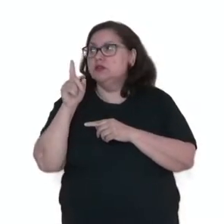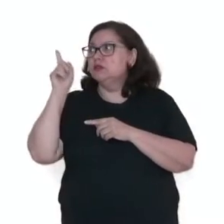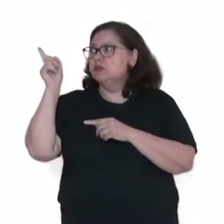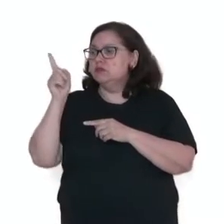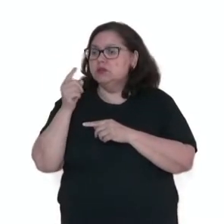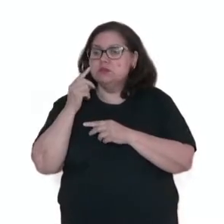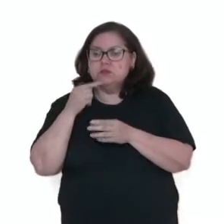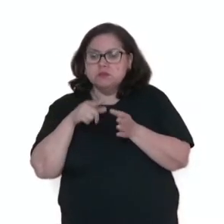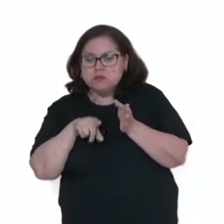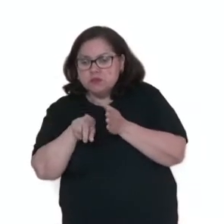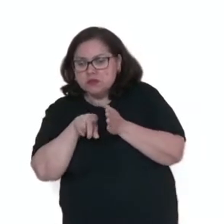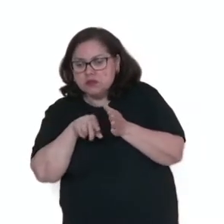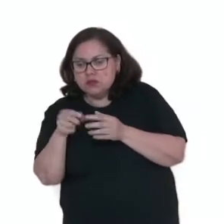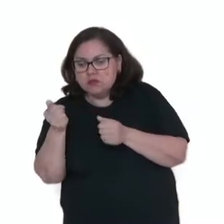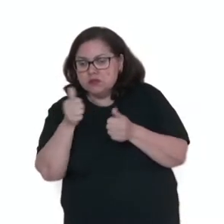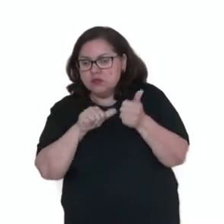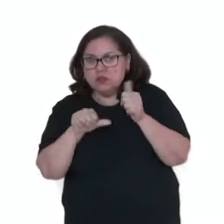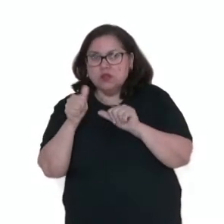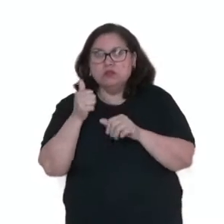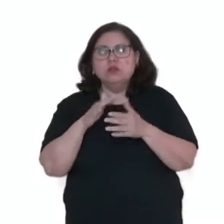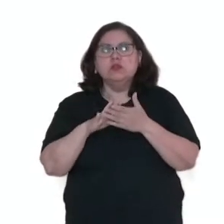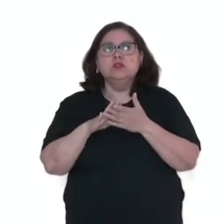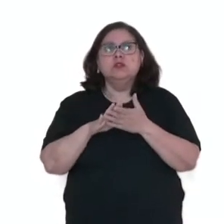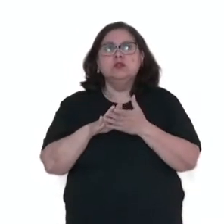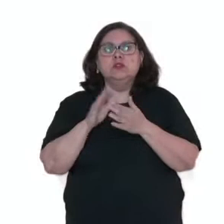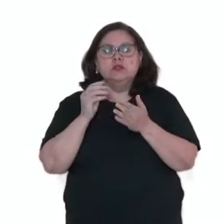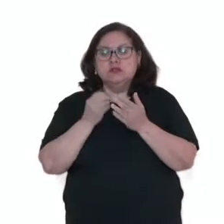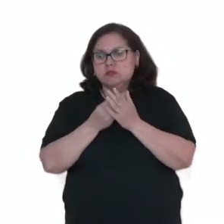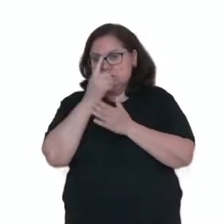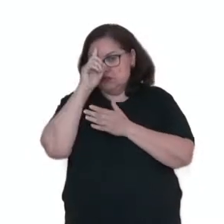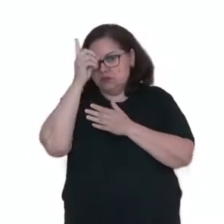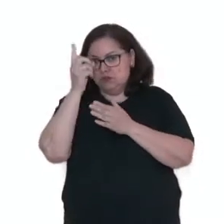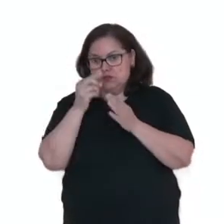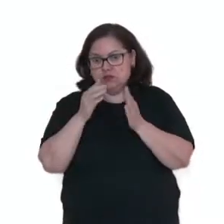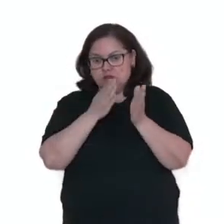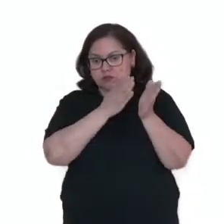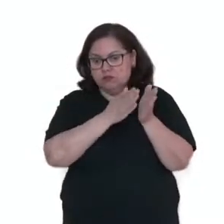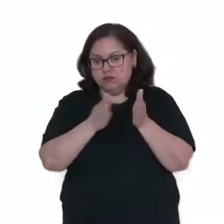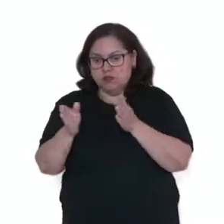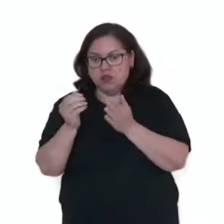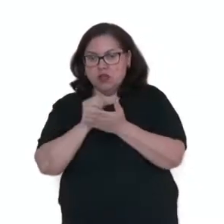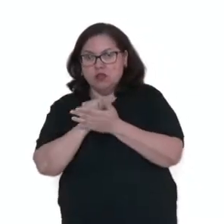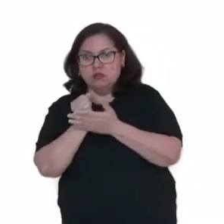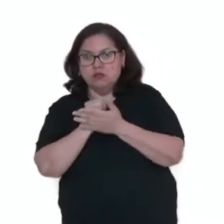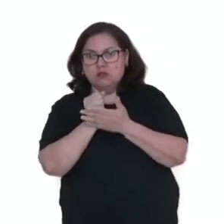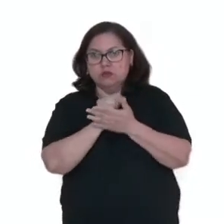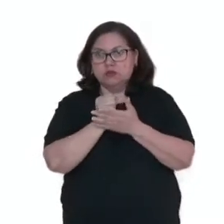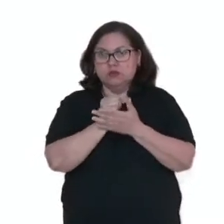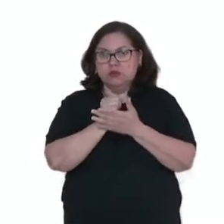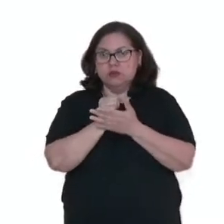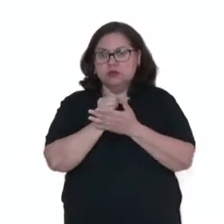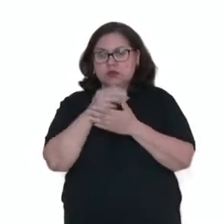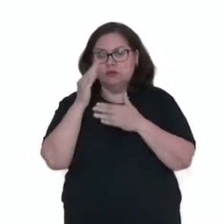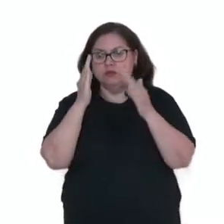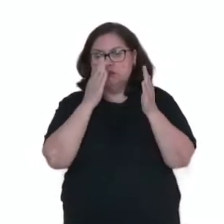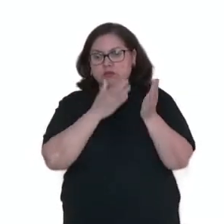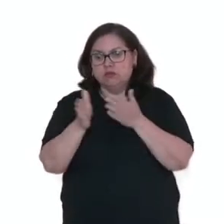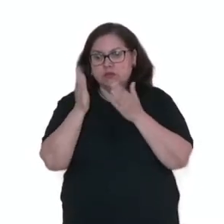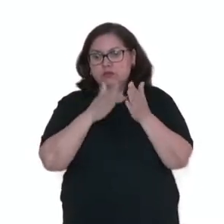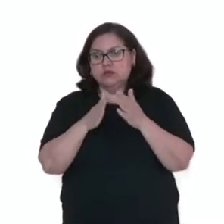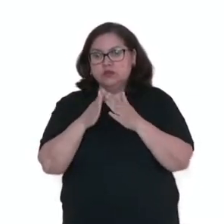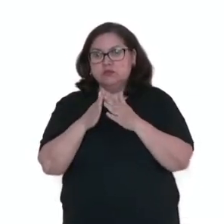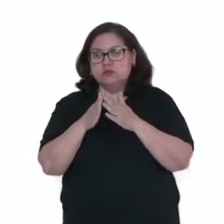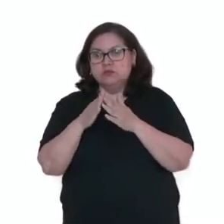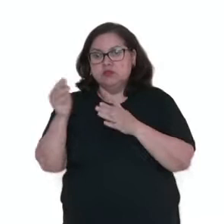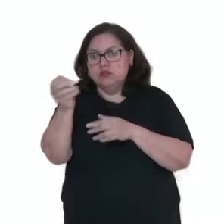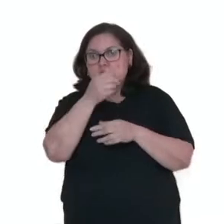um bioquímico dinamarquês e ele criou essa escala para controlar a sua produção de cerveja.